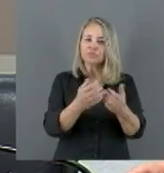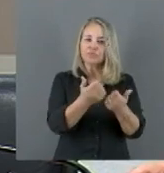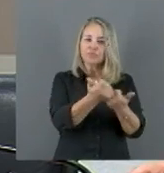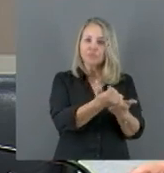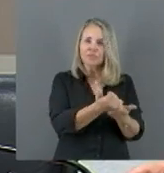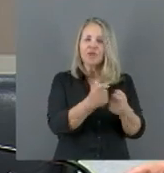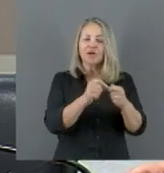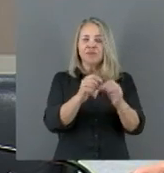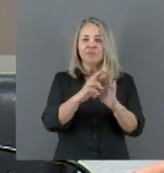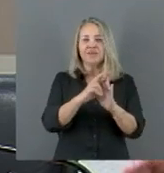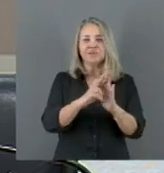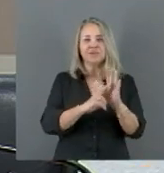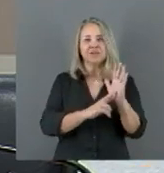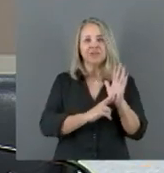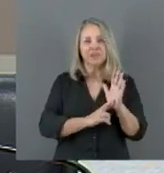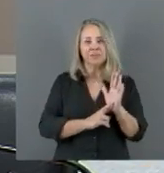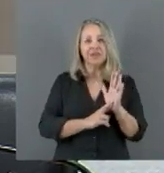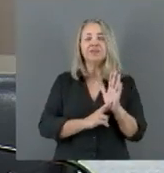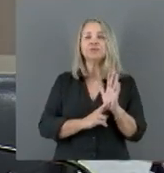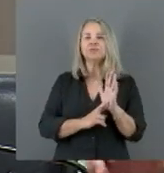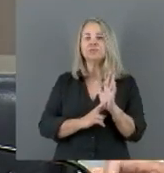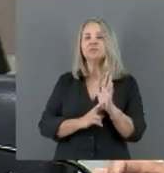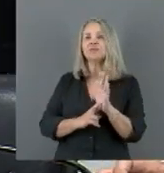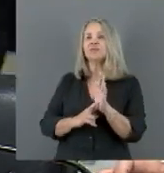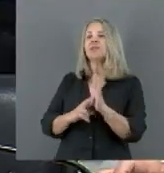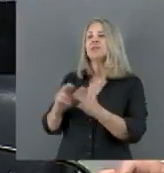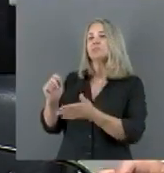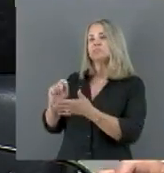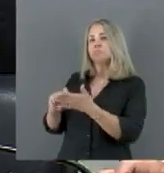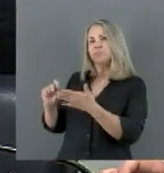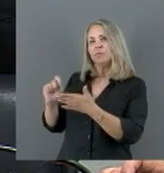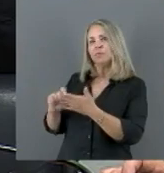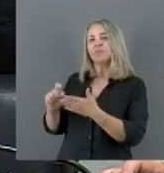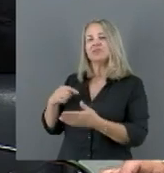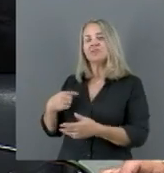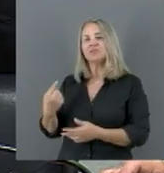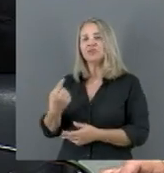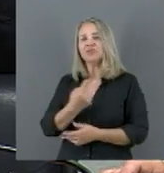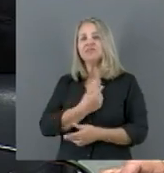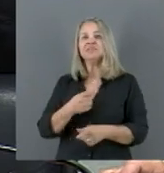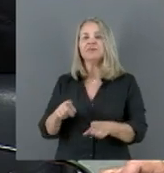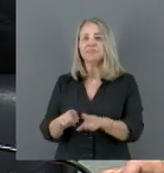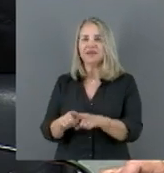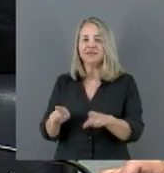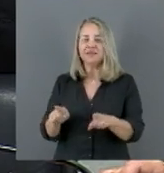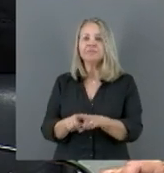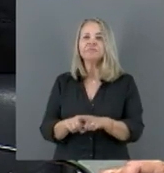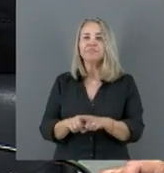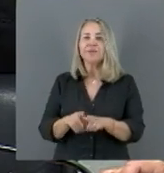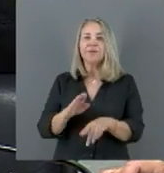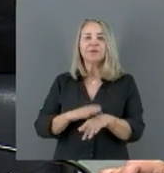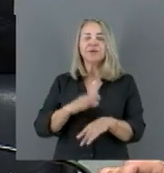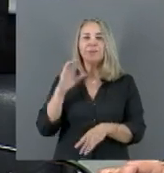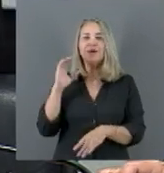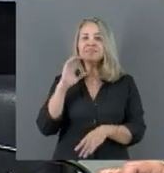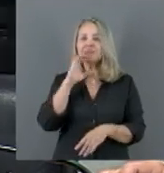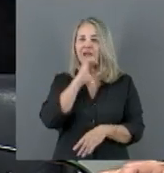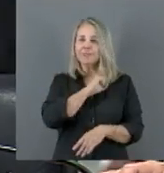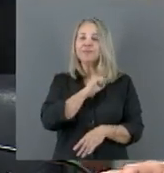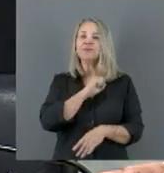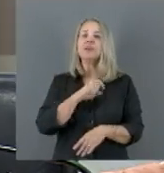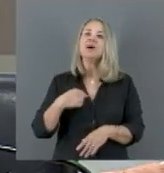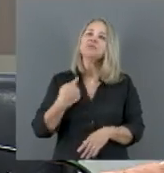um requerimento da autoria de Vossa Excelência e da nossa, para que, no mais rapidamente possível,